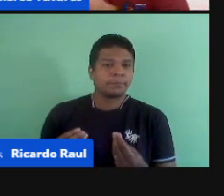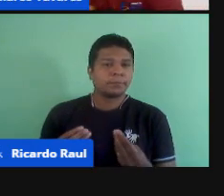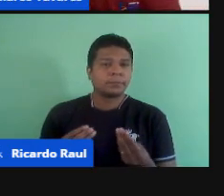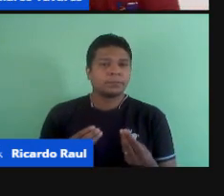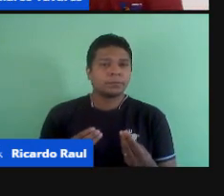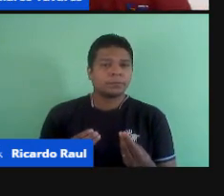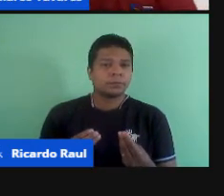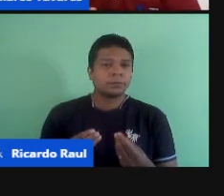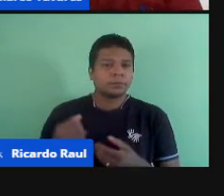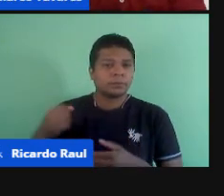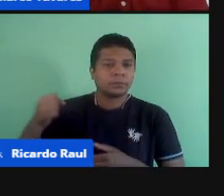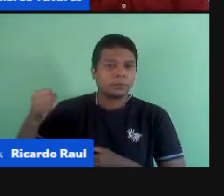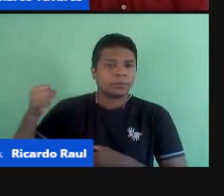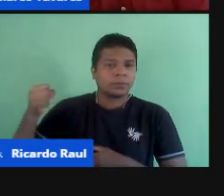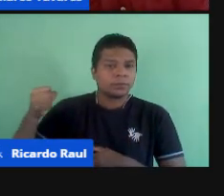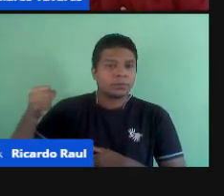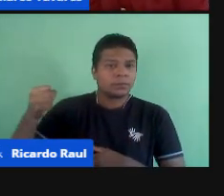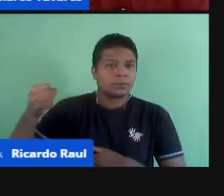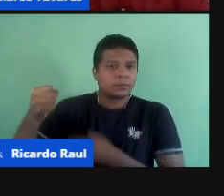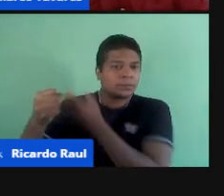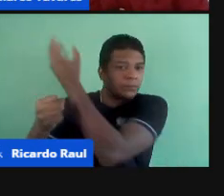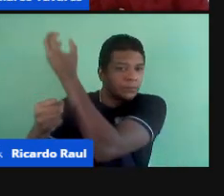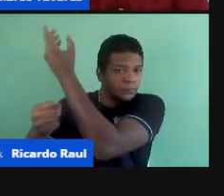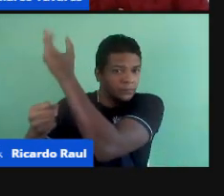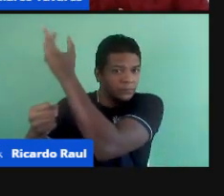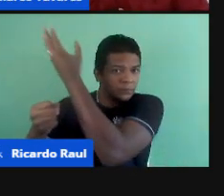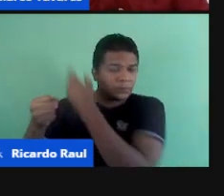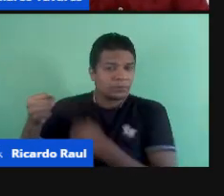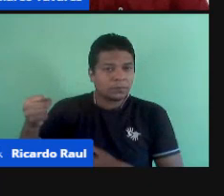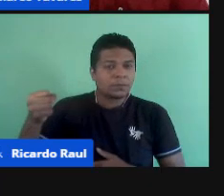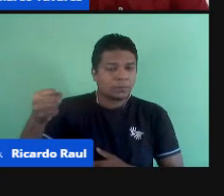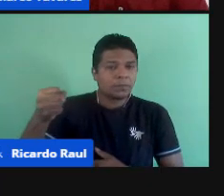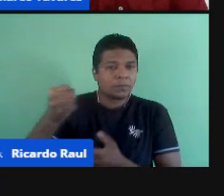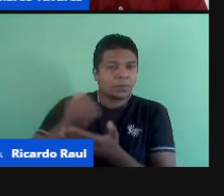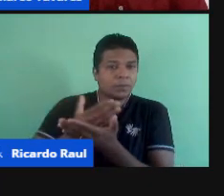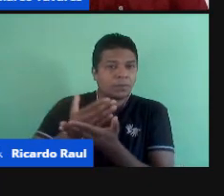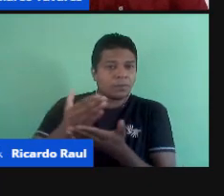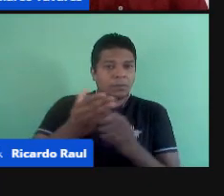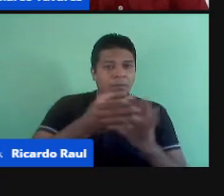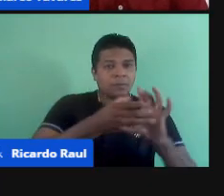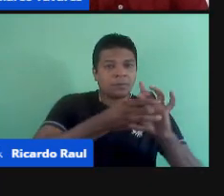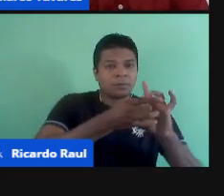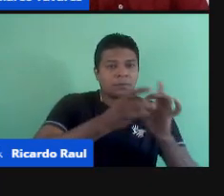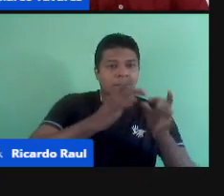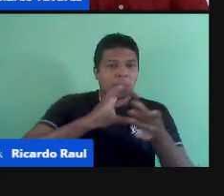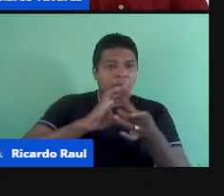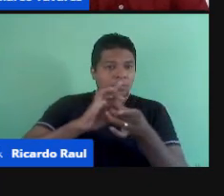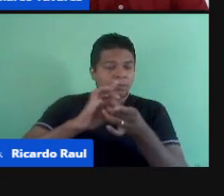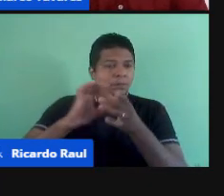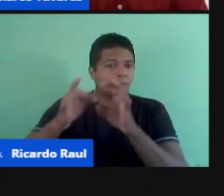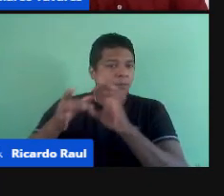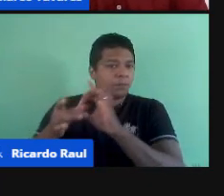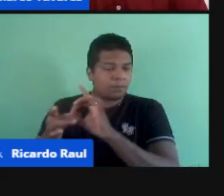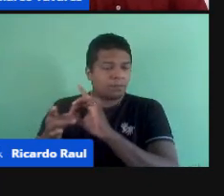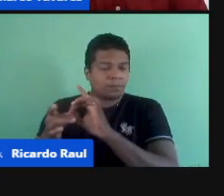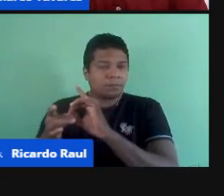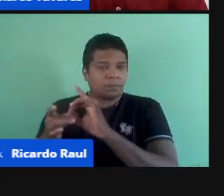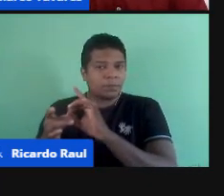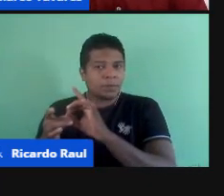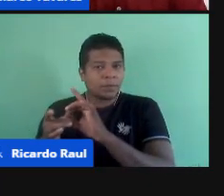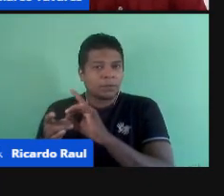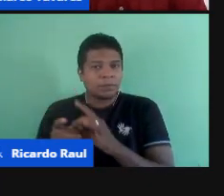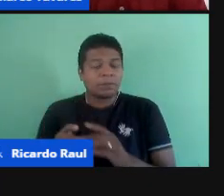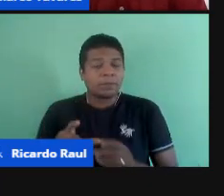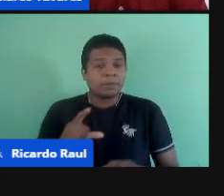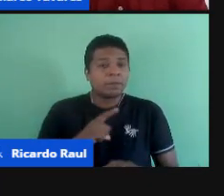da tocha, ali começou os Jogos Olímpicos, aquele ciclo olímpico. E daqui uns dias nós vamos ter